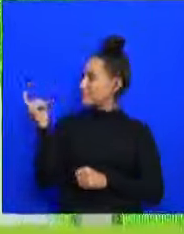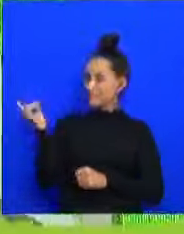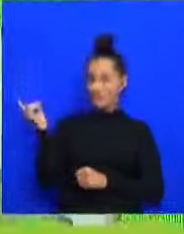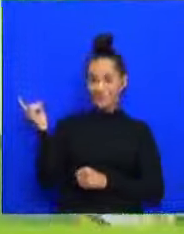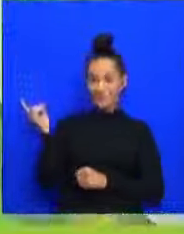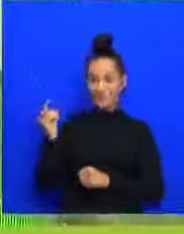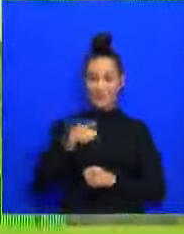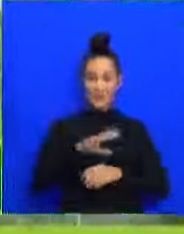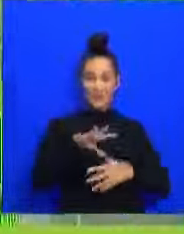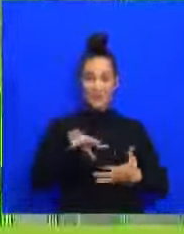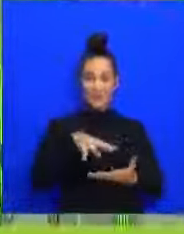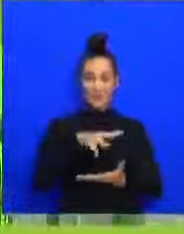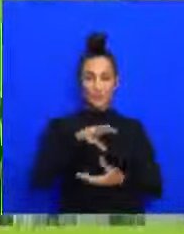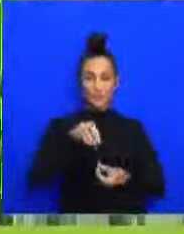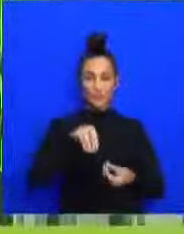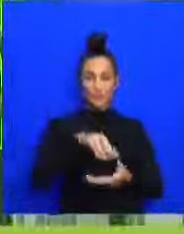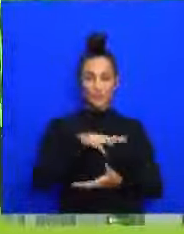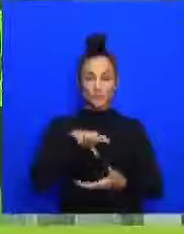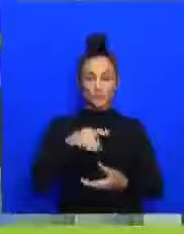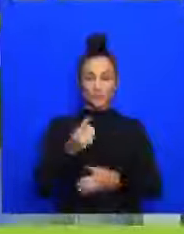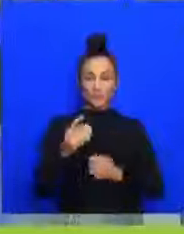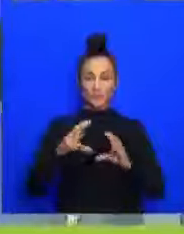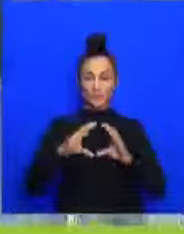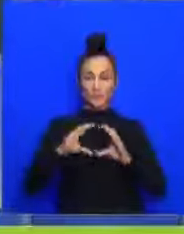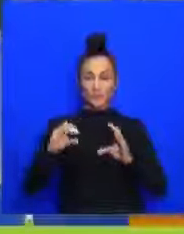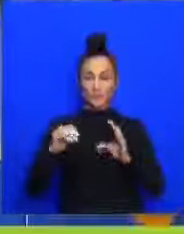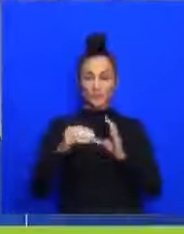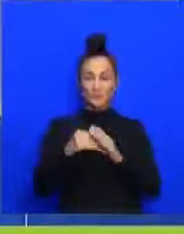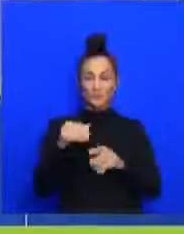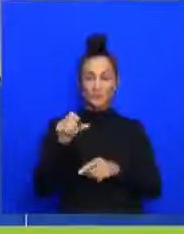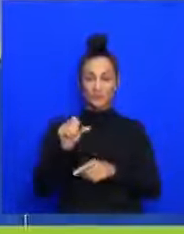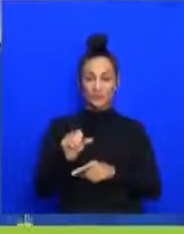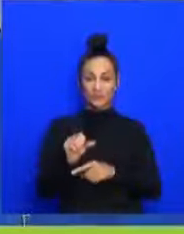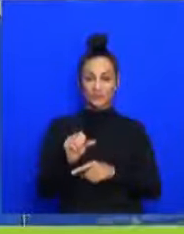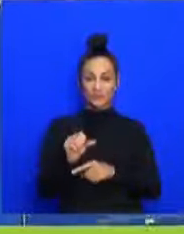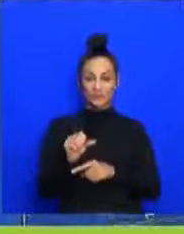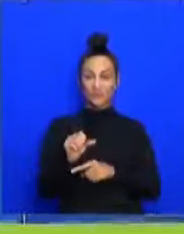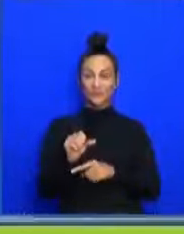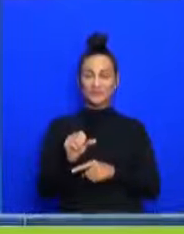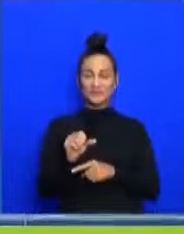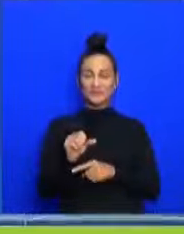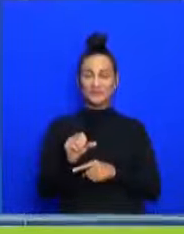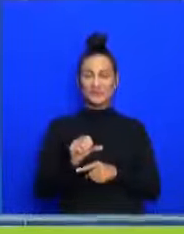valendo. Globo recarregado, embaralhando 10 bolas numeradas de 0 a 9.